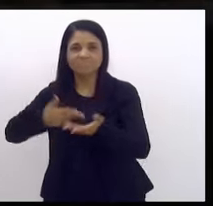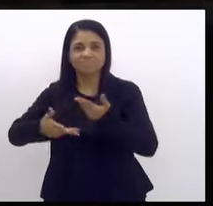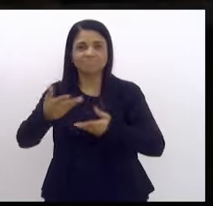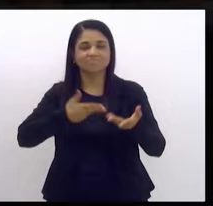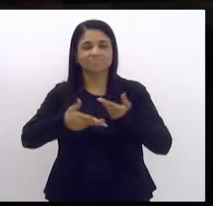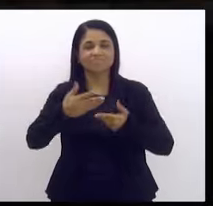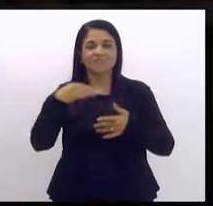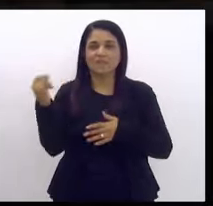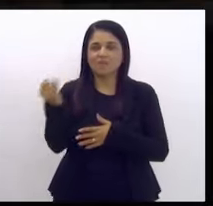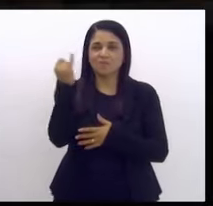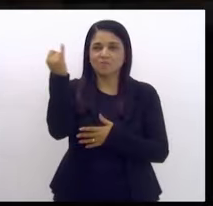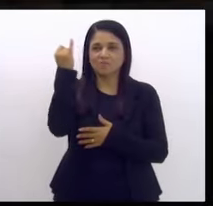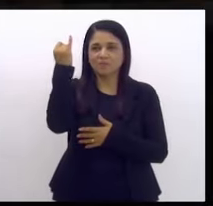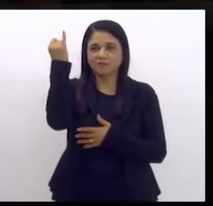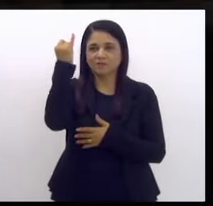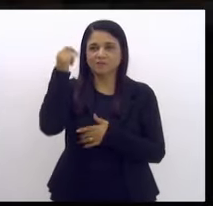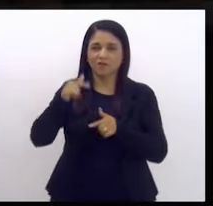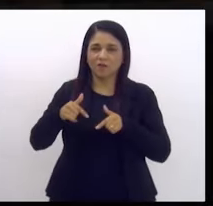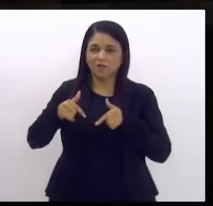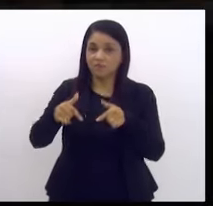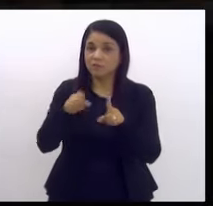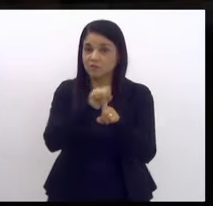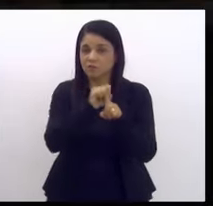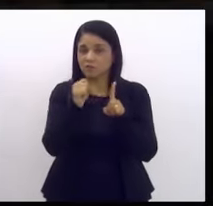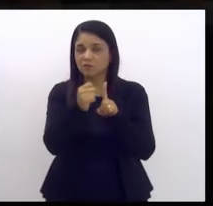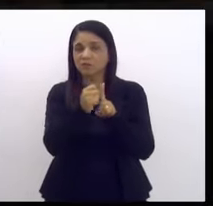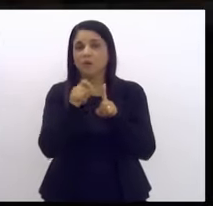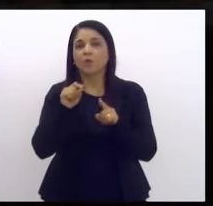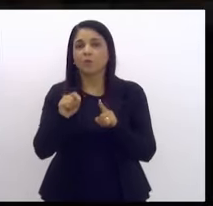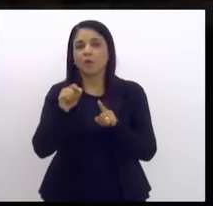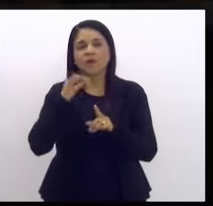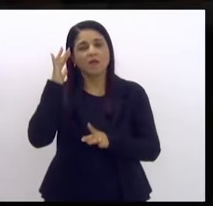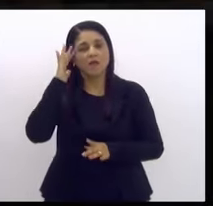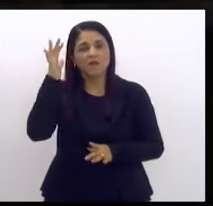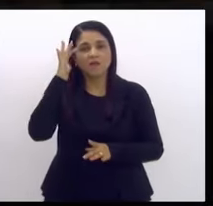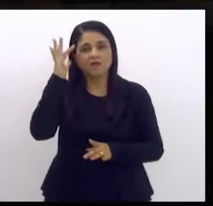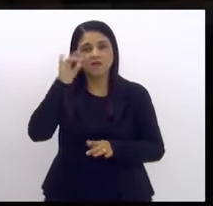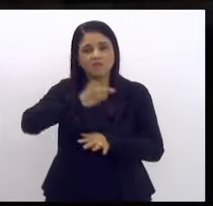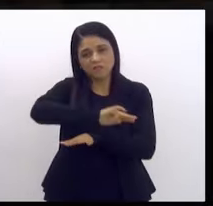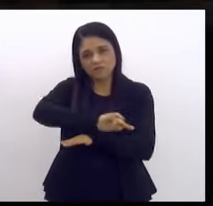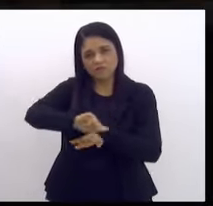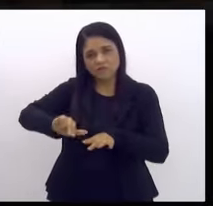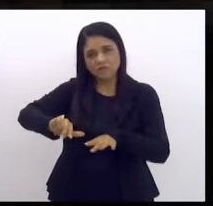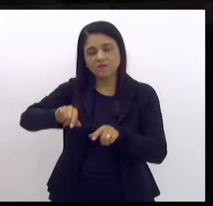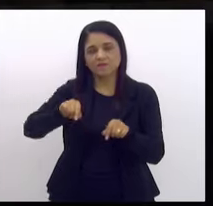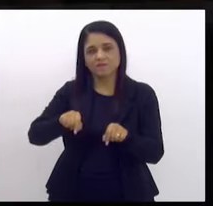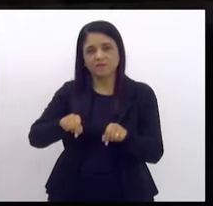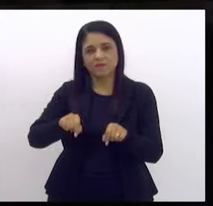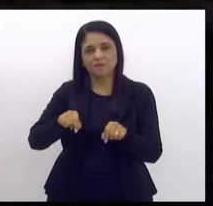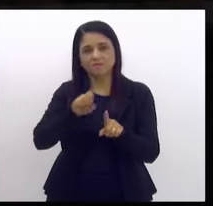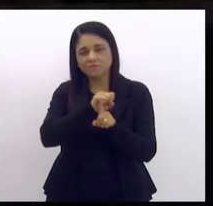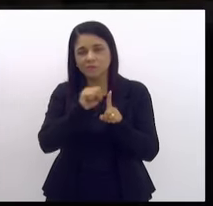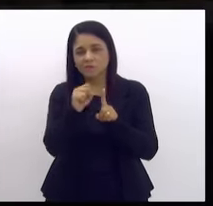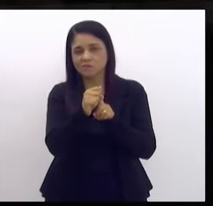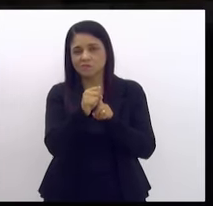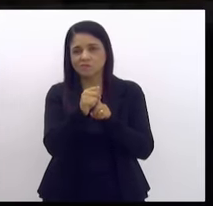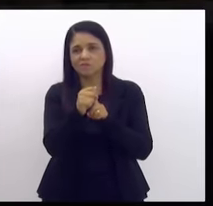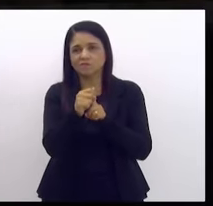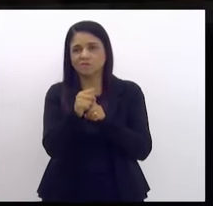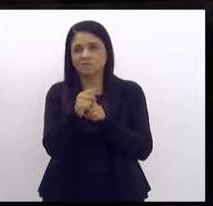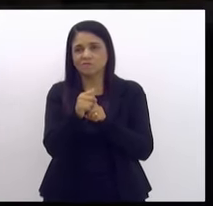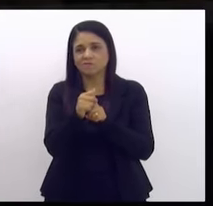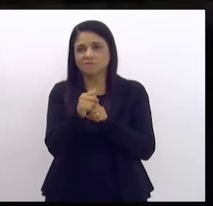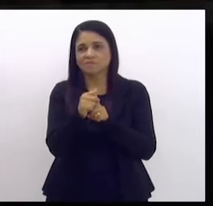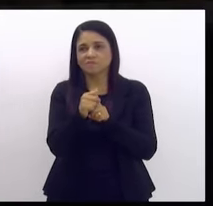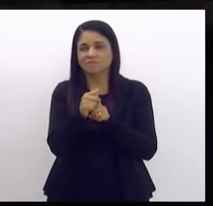sua importância, a sua função social, que é refletir a diversidade com que a sociedade